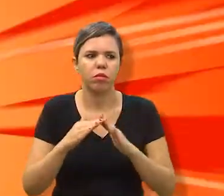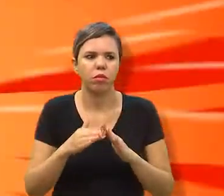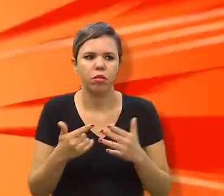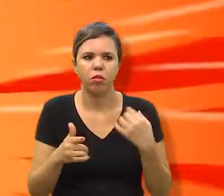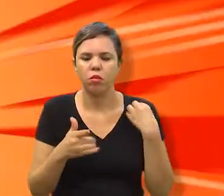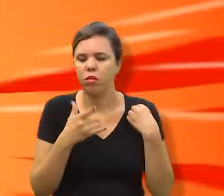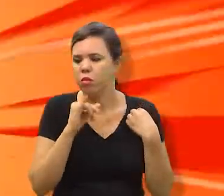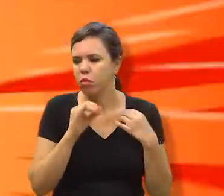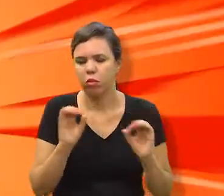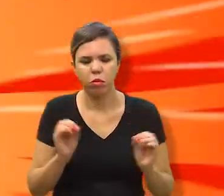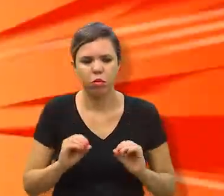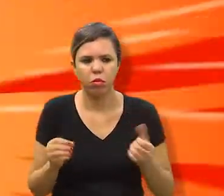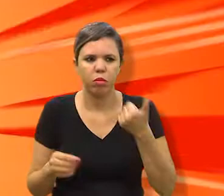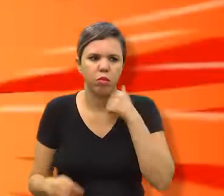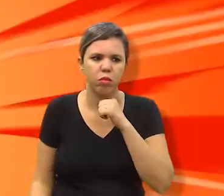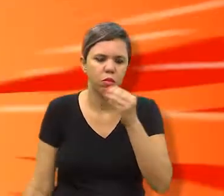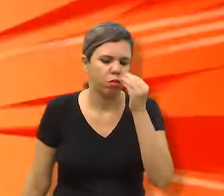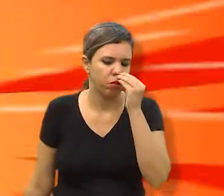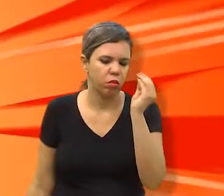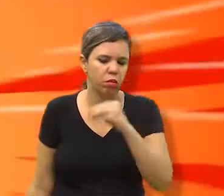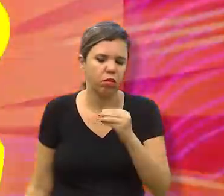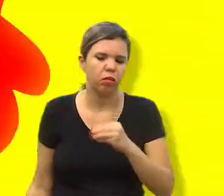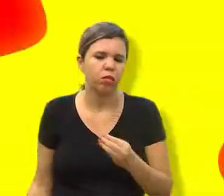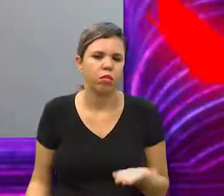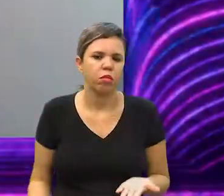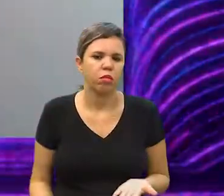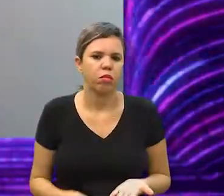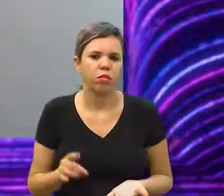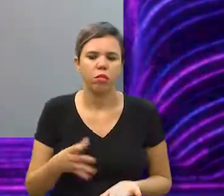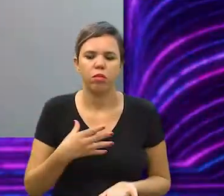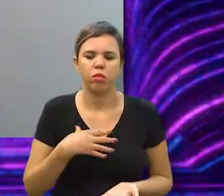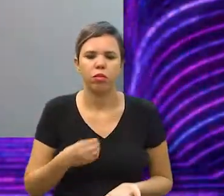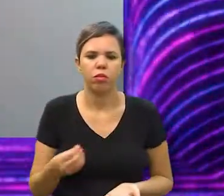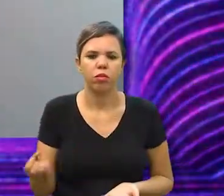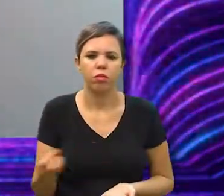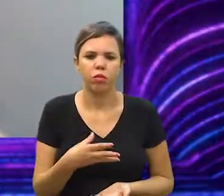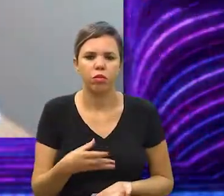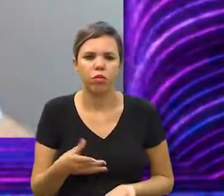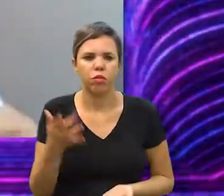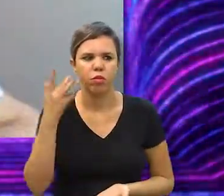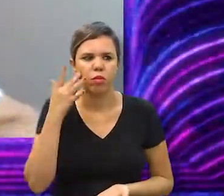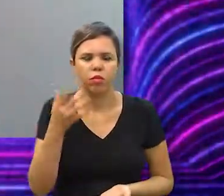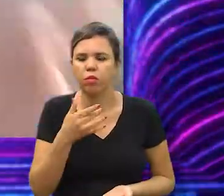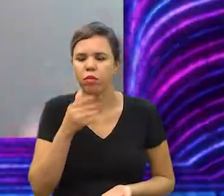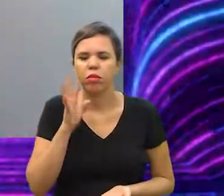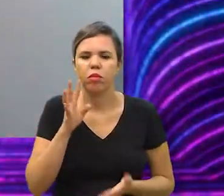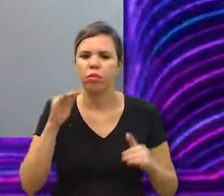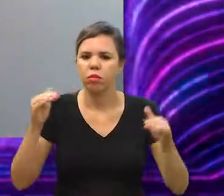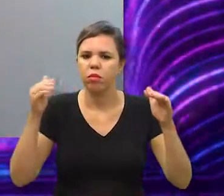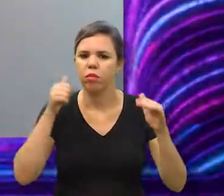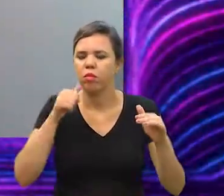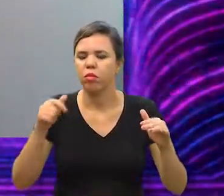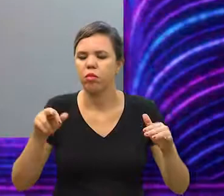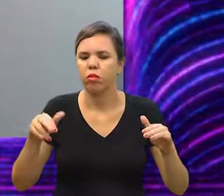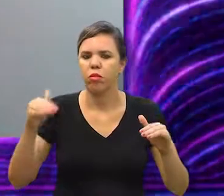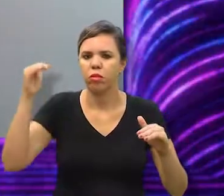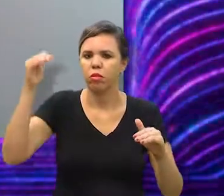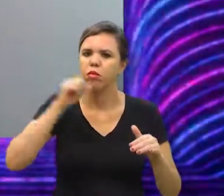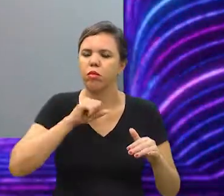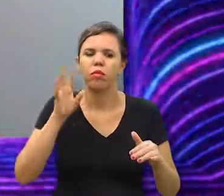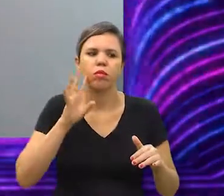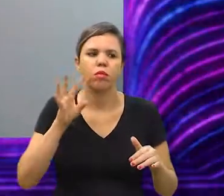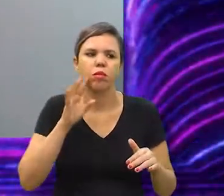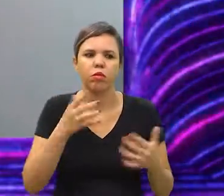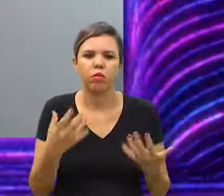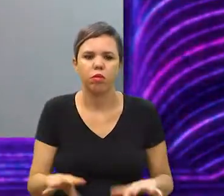tem o pai presente, a mãe dá muita atenção pro irmão mais novo, o irmão mais novo acha ele o cara mais legal do mundo, né? Só que ele não